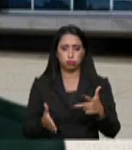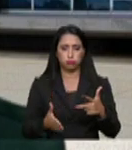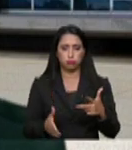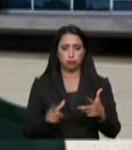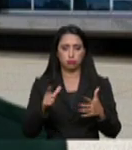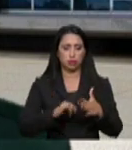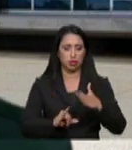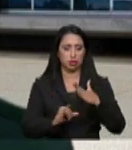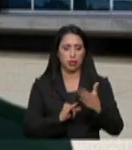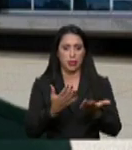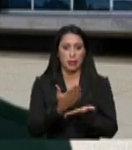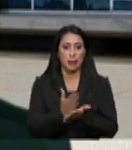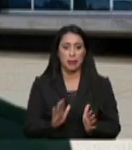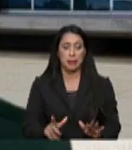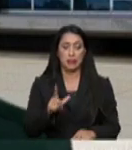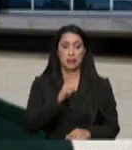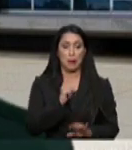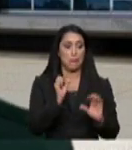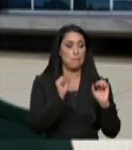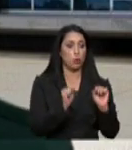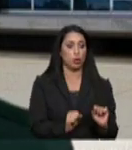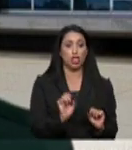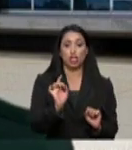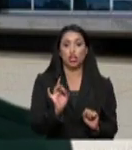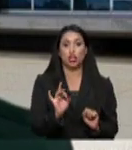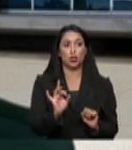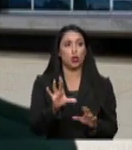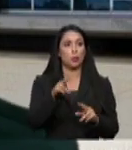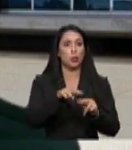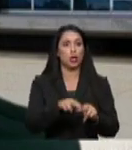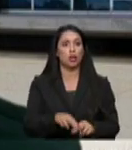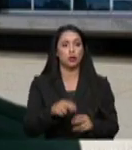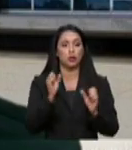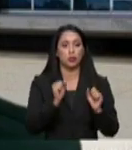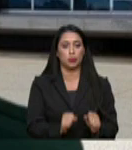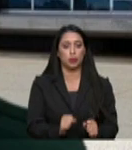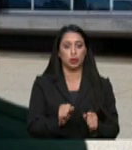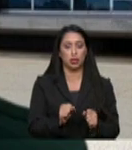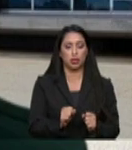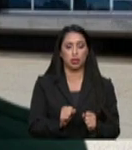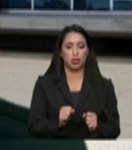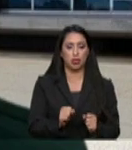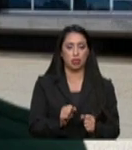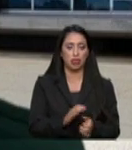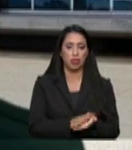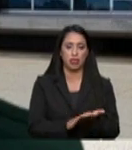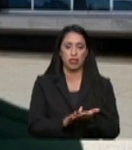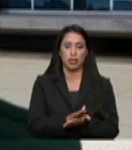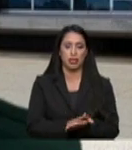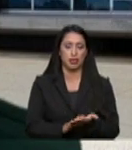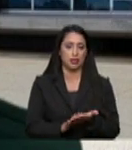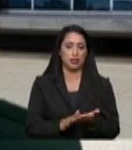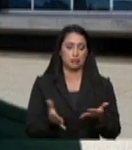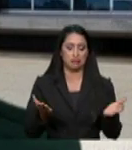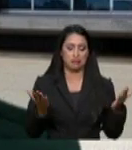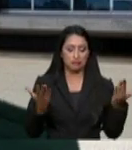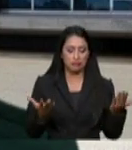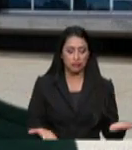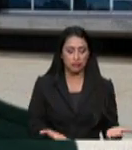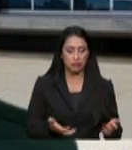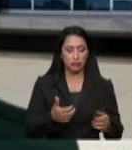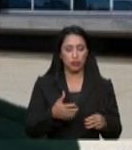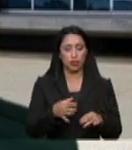obter o poder pelo poder e nada mais o seu presidente ministros ministros